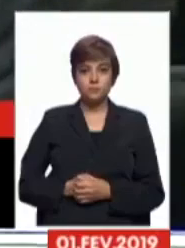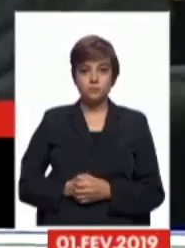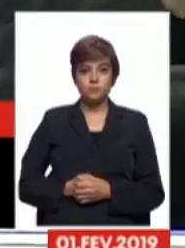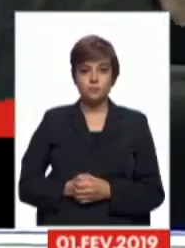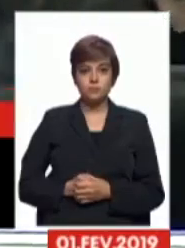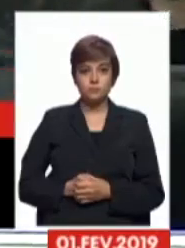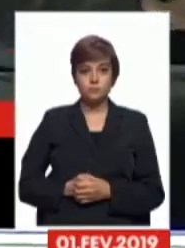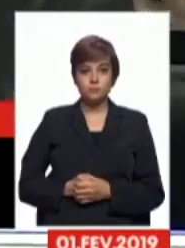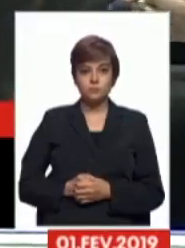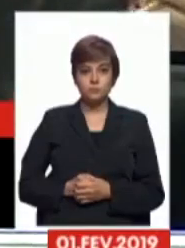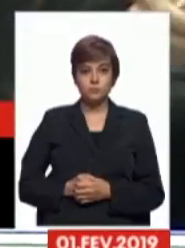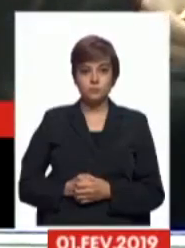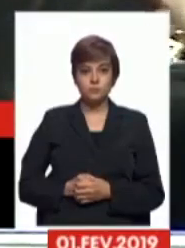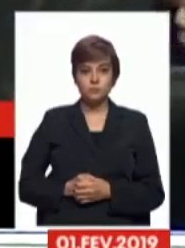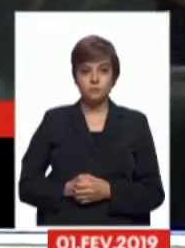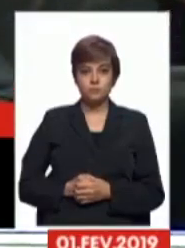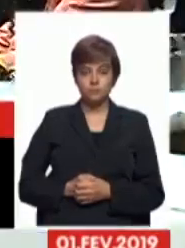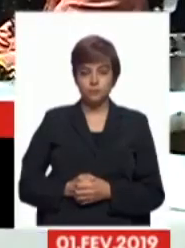Ninguém passou.